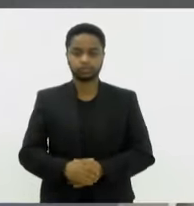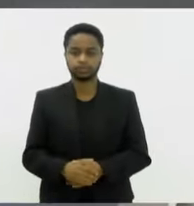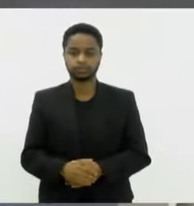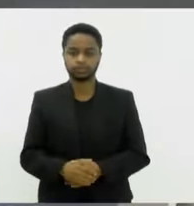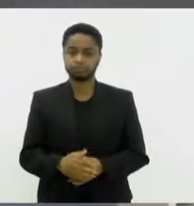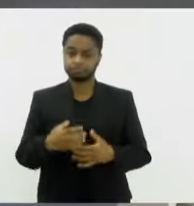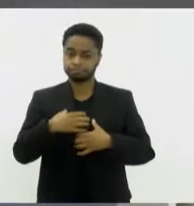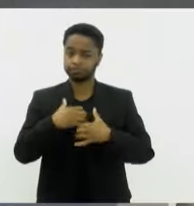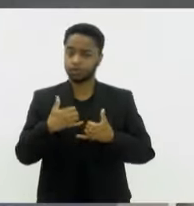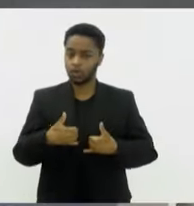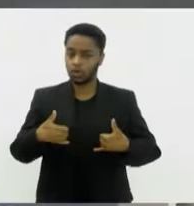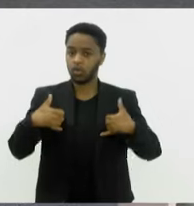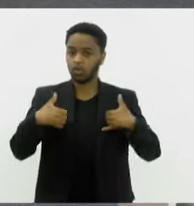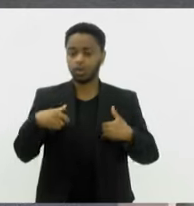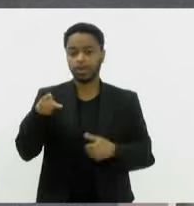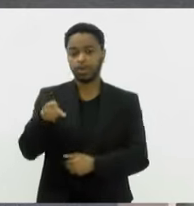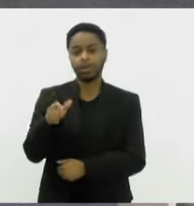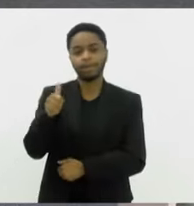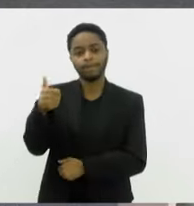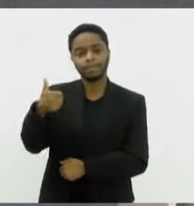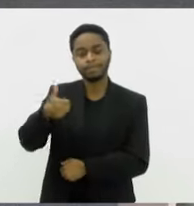orgulho a primeira